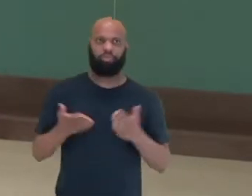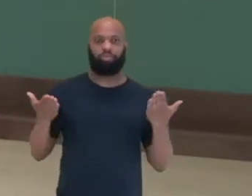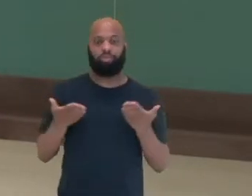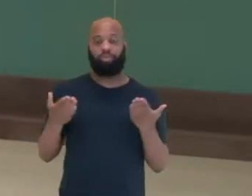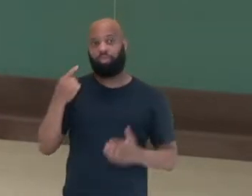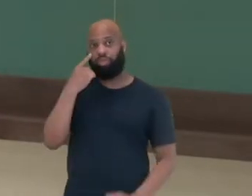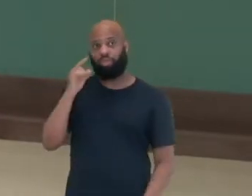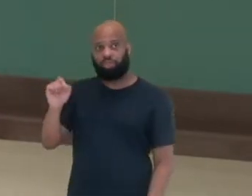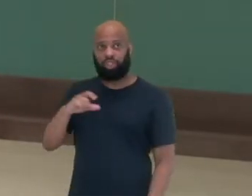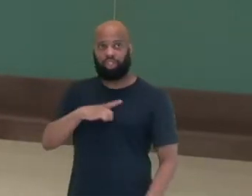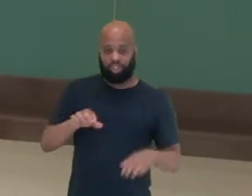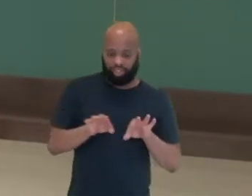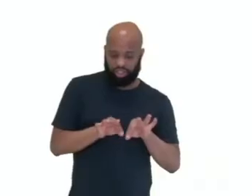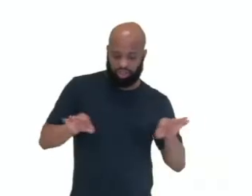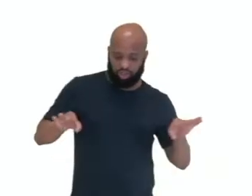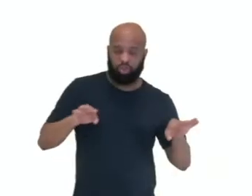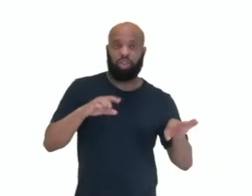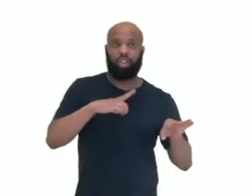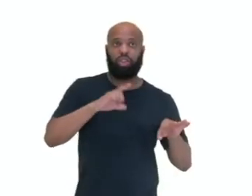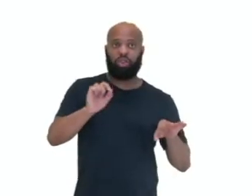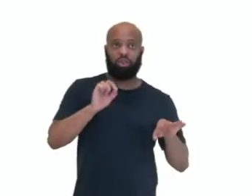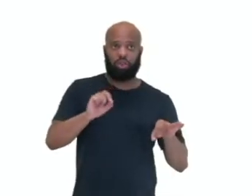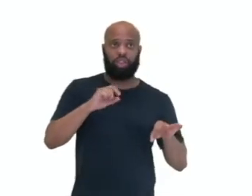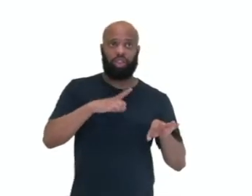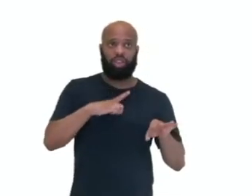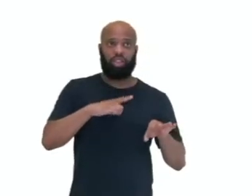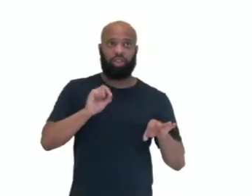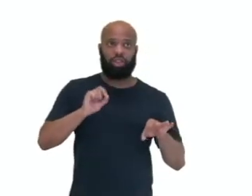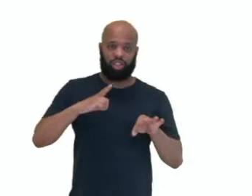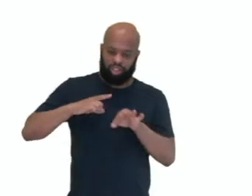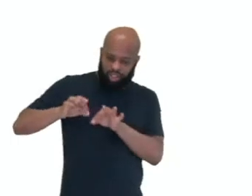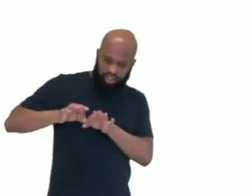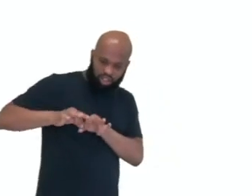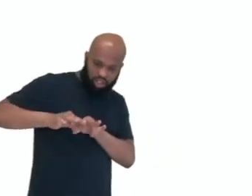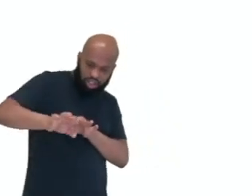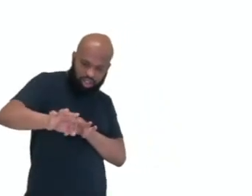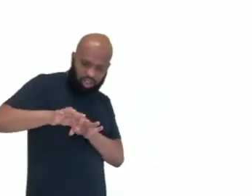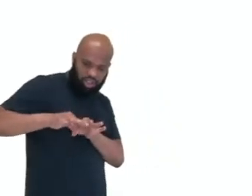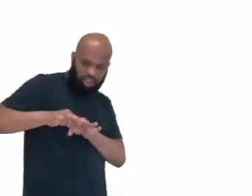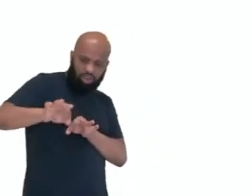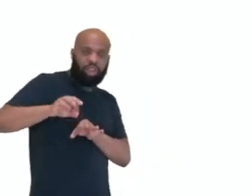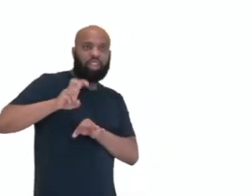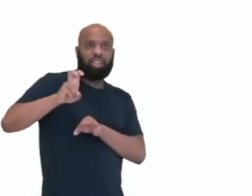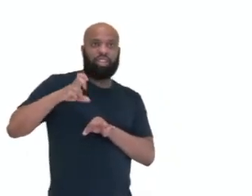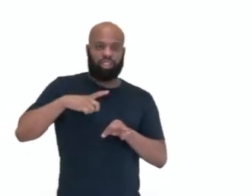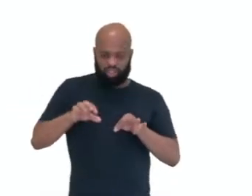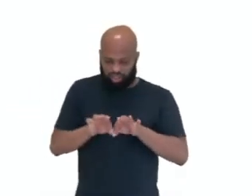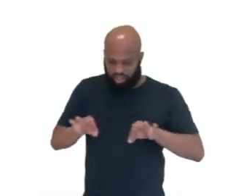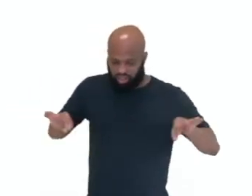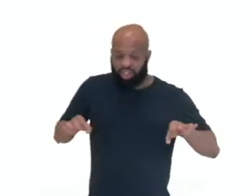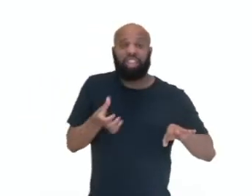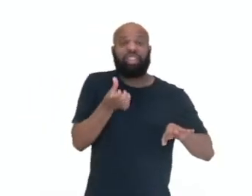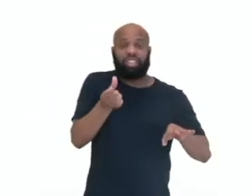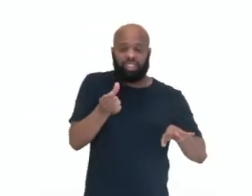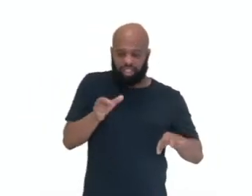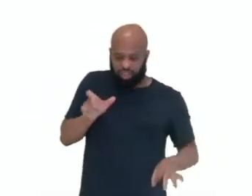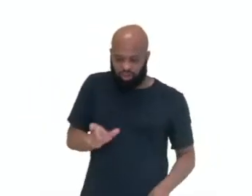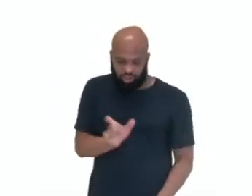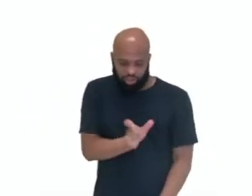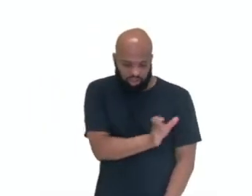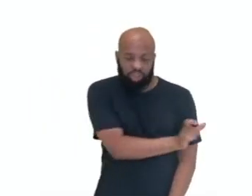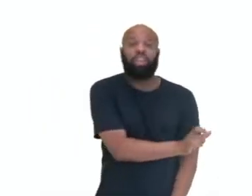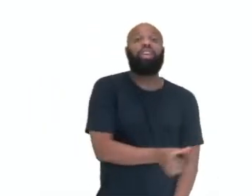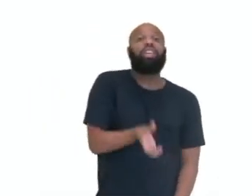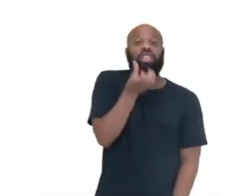gente viu ali que, ó, a largura tem 5, né? Se a gente contar 1, 2, 3, 4, 5. O comprimento tem 6, ó. 1, 2,